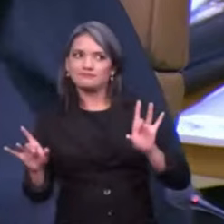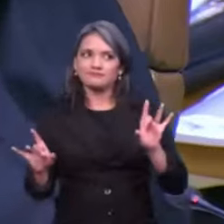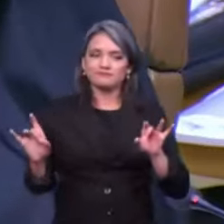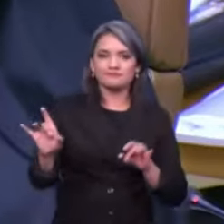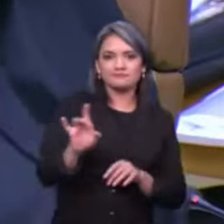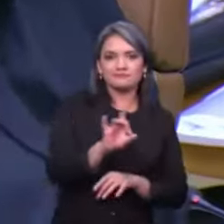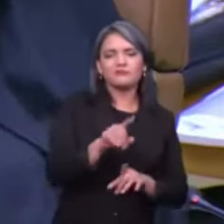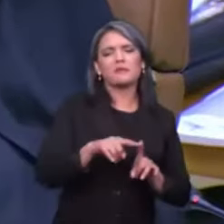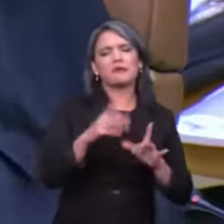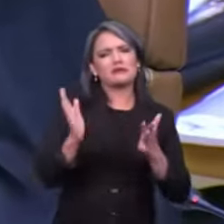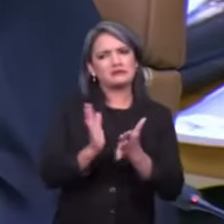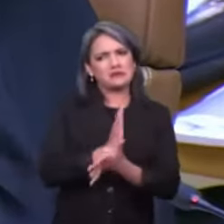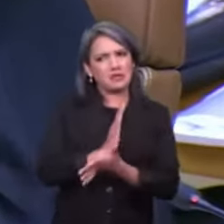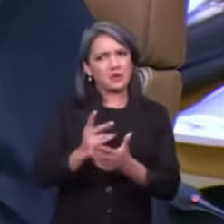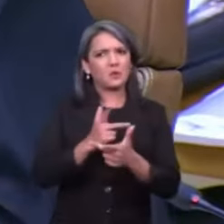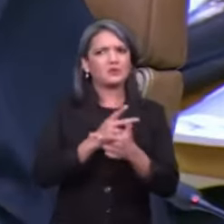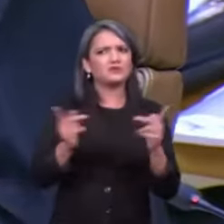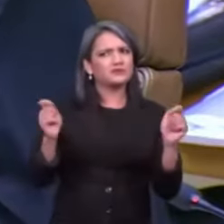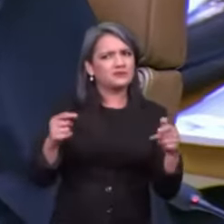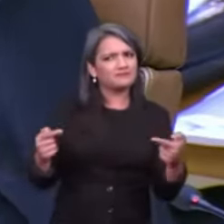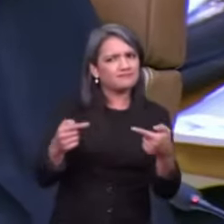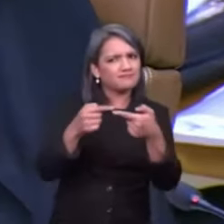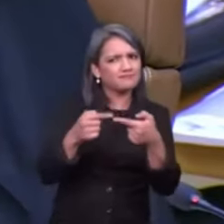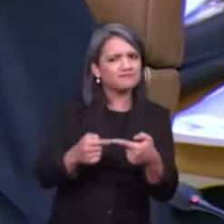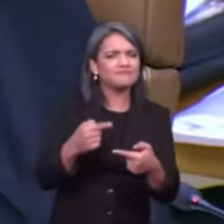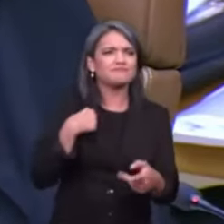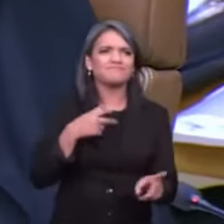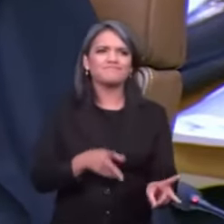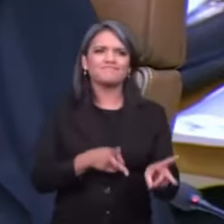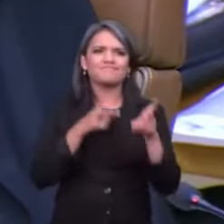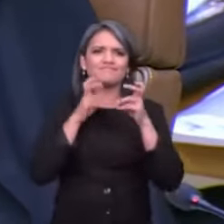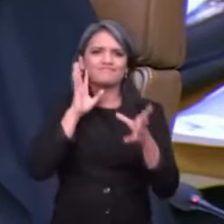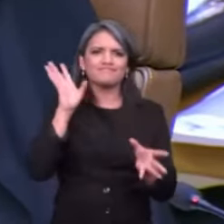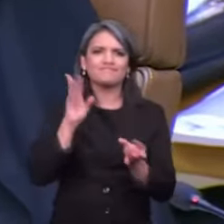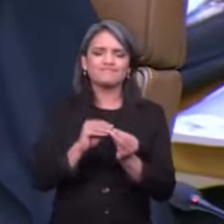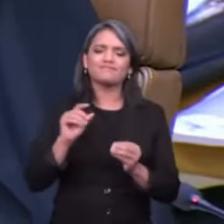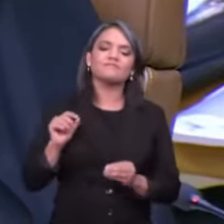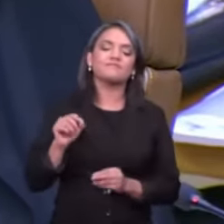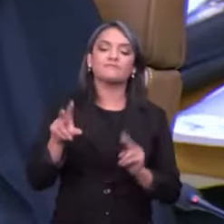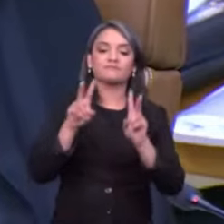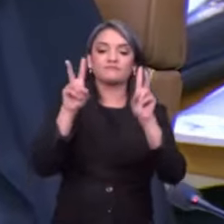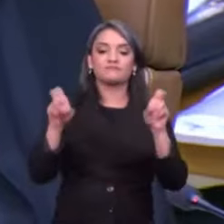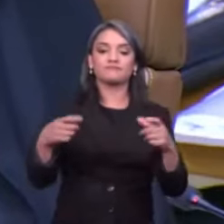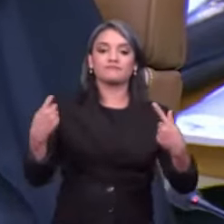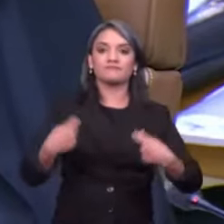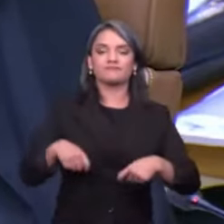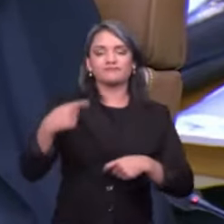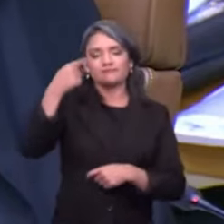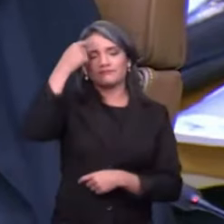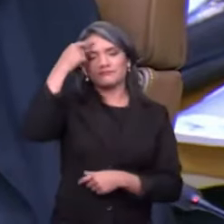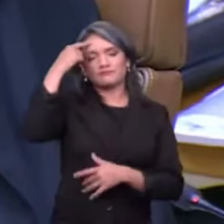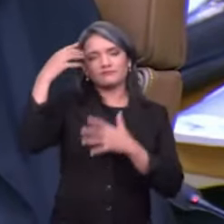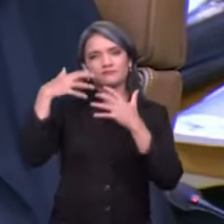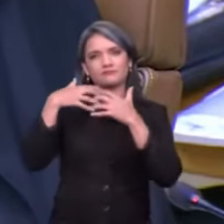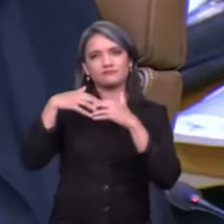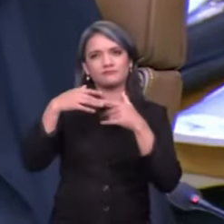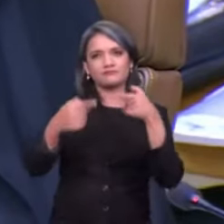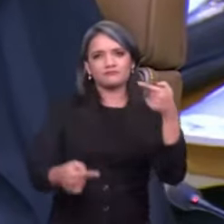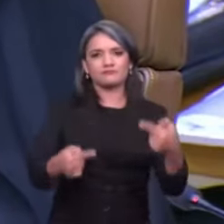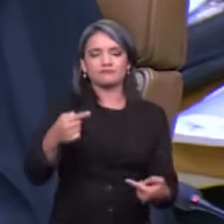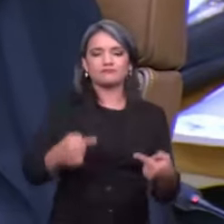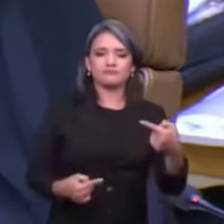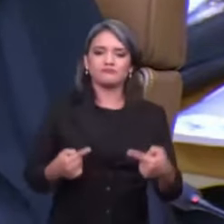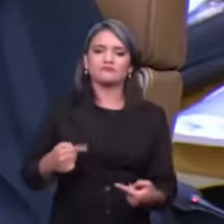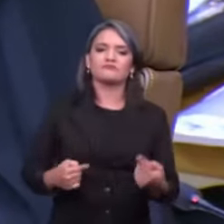similares e convergentes, os quais me permitem concluir que a matéria demanda profunda reflexão e debate, próprios assim